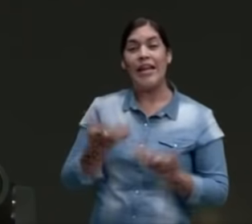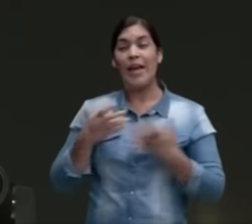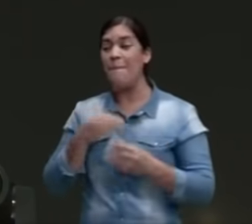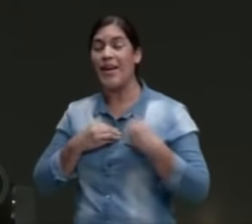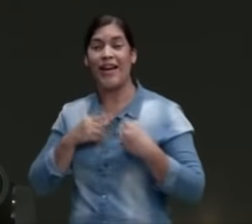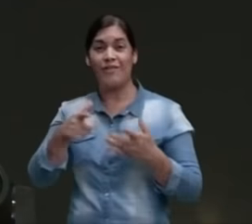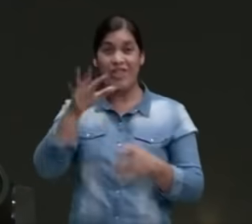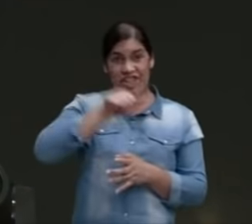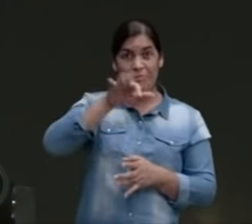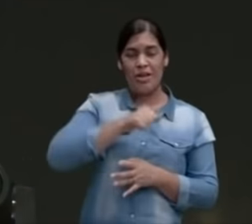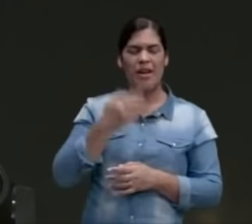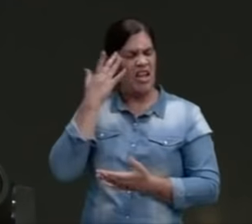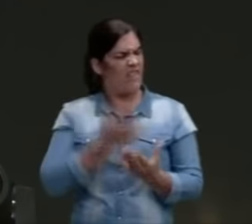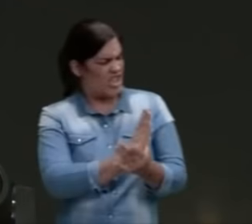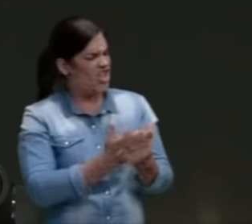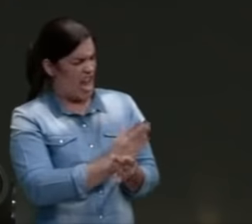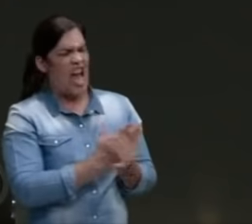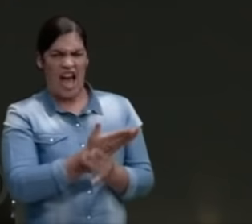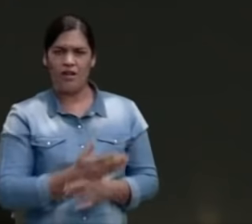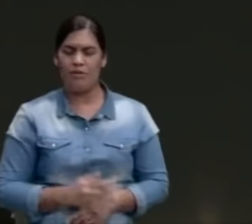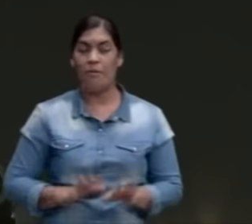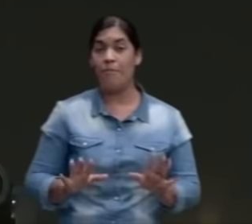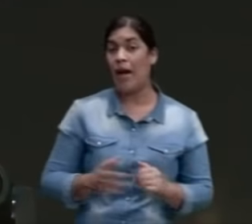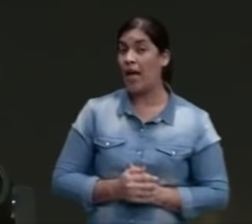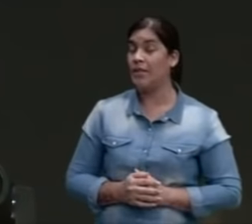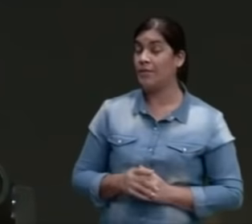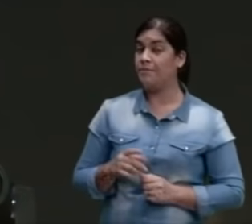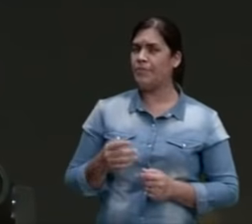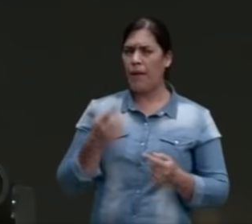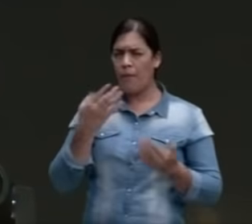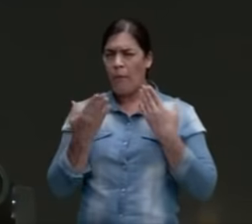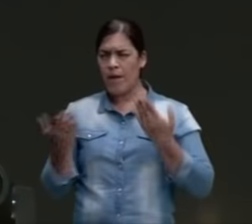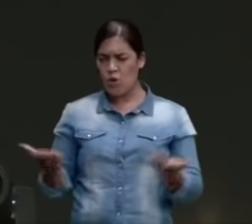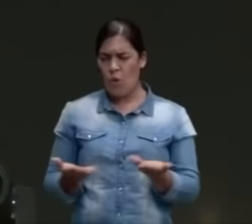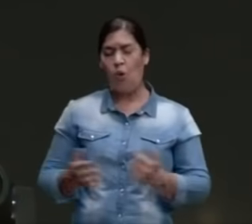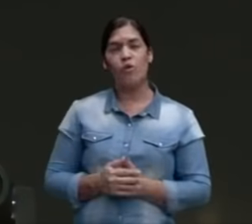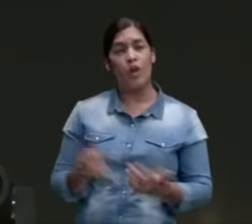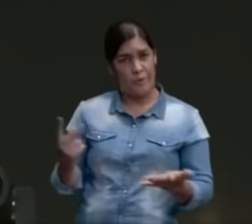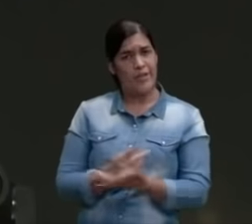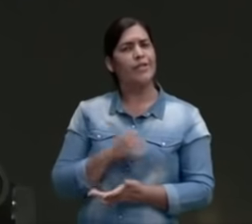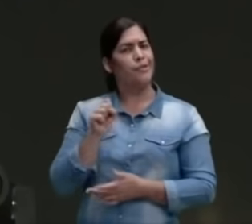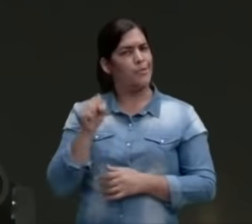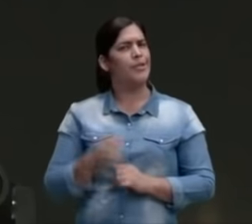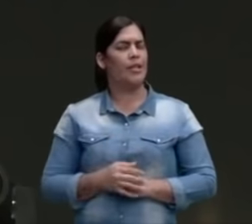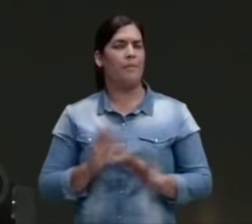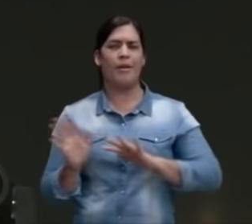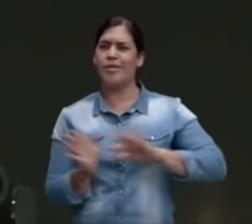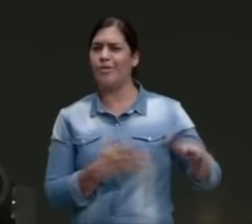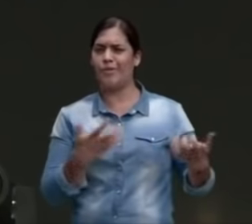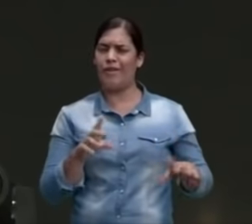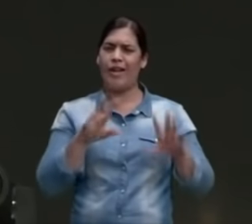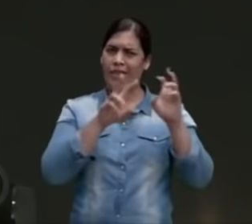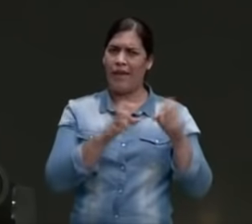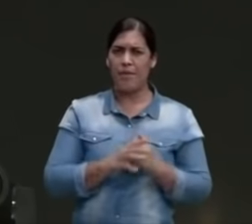acabou aquela importunação. E nós, trazendo aqui para os nossos dias, está acontecendo isso também, irmãos, mas não é sobre isso que eu quero falar. Mas